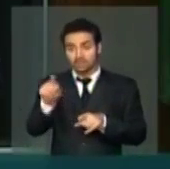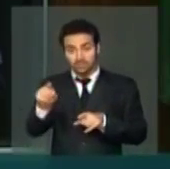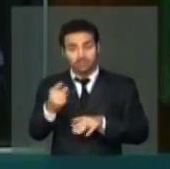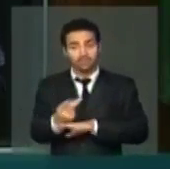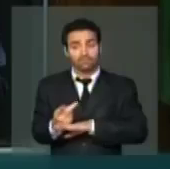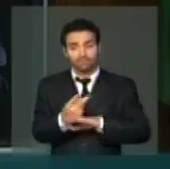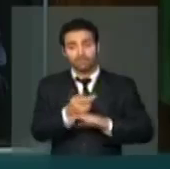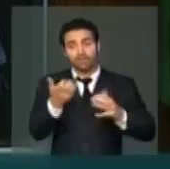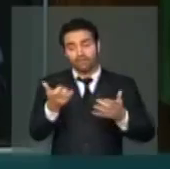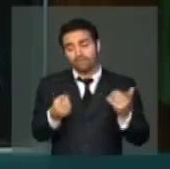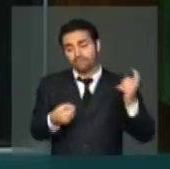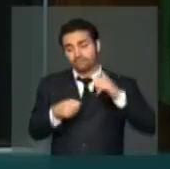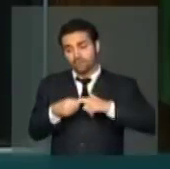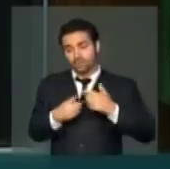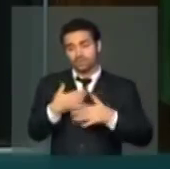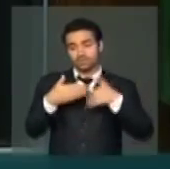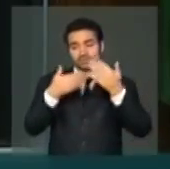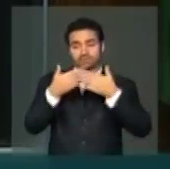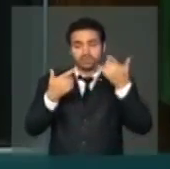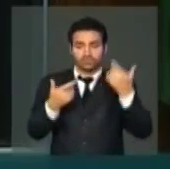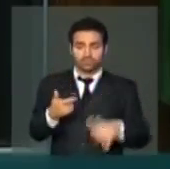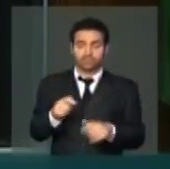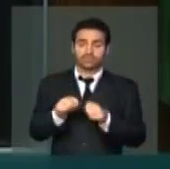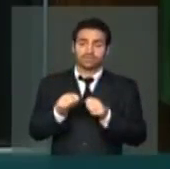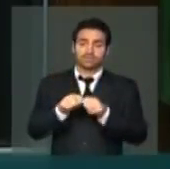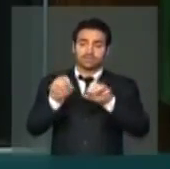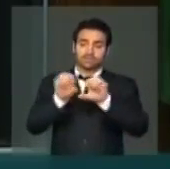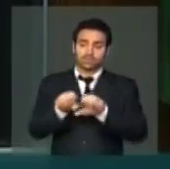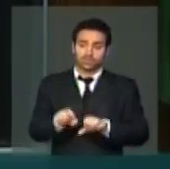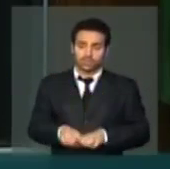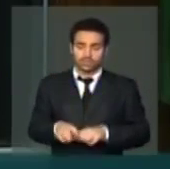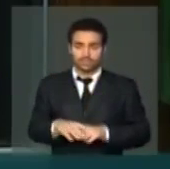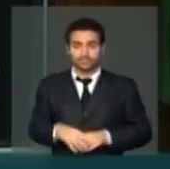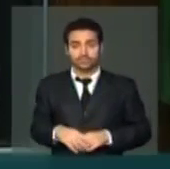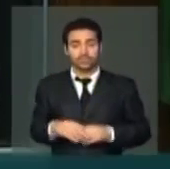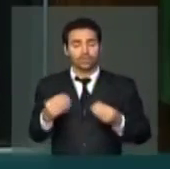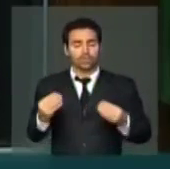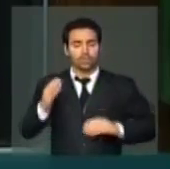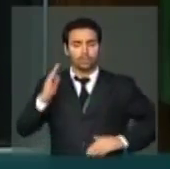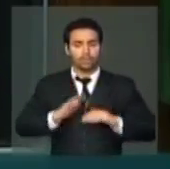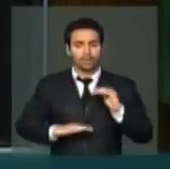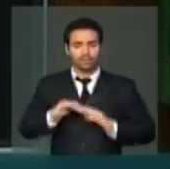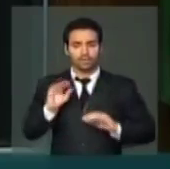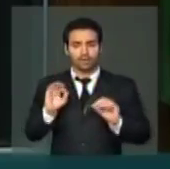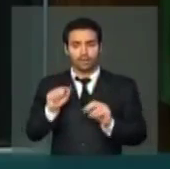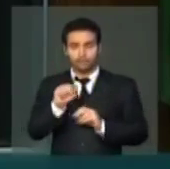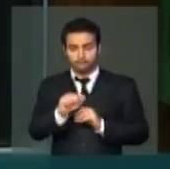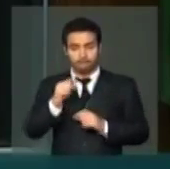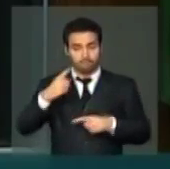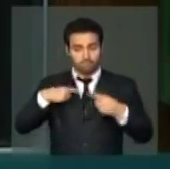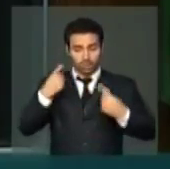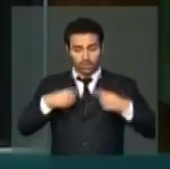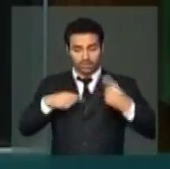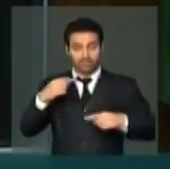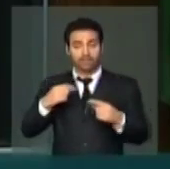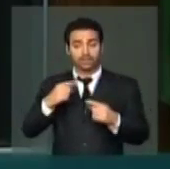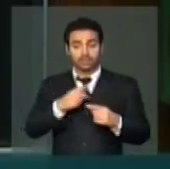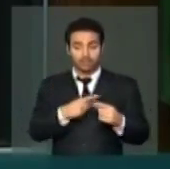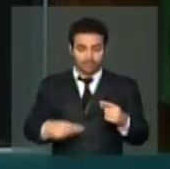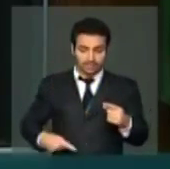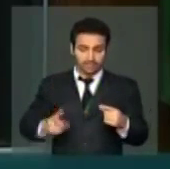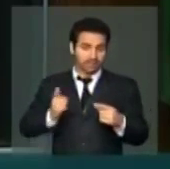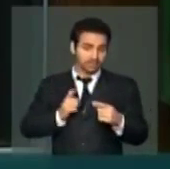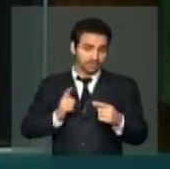retomar o crescimento com investimentos em infraestrutura. Para pôr em prática essa política, a presidenta vem adotando medidas